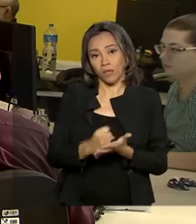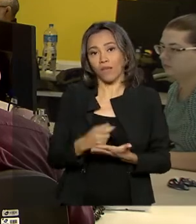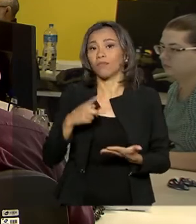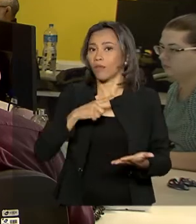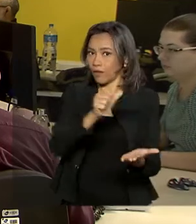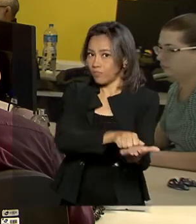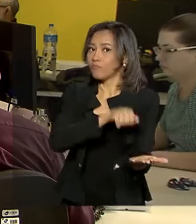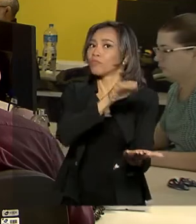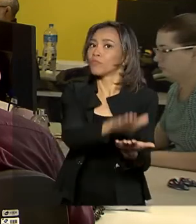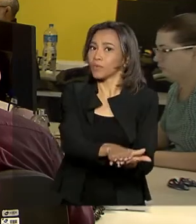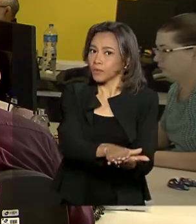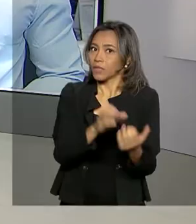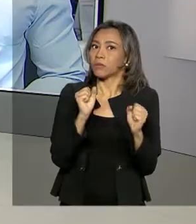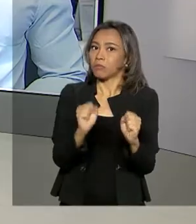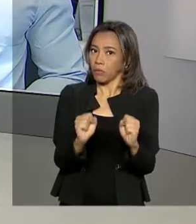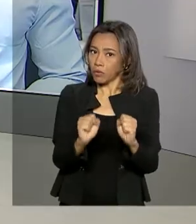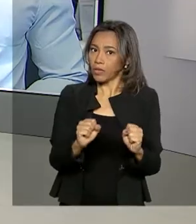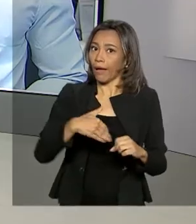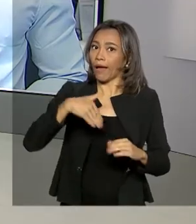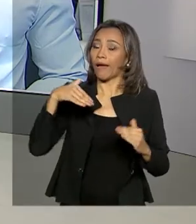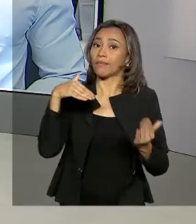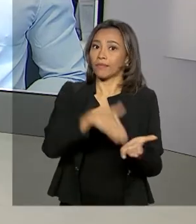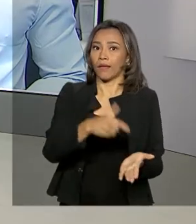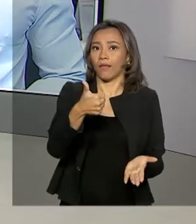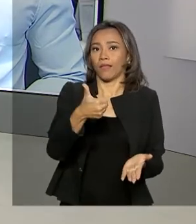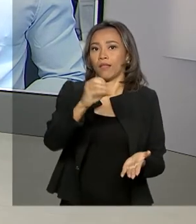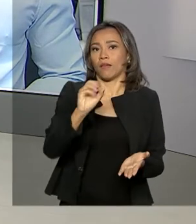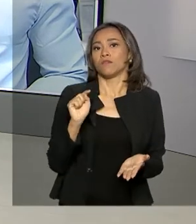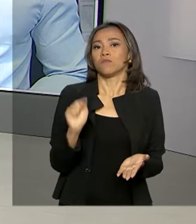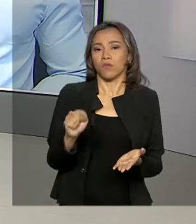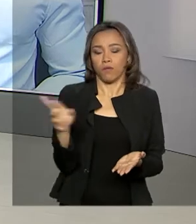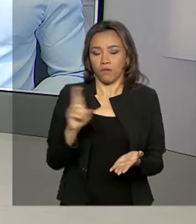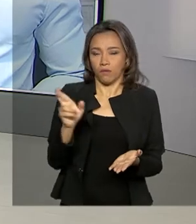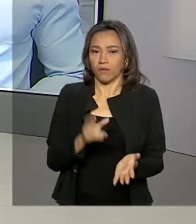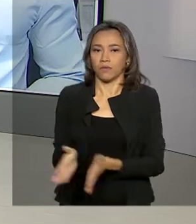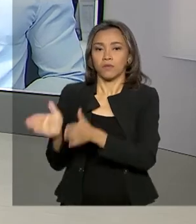R$ 10 mil, Renata. Obrigada, Tiago, pelas suas informações ao vivo, direto do Rio de Janeiro.